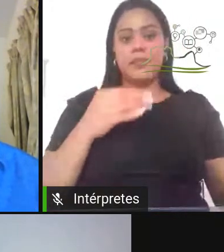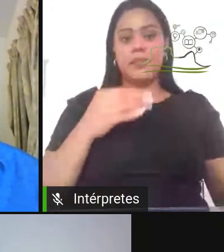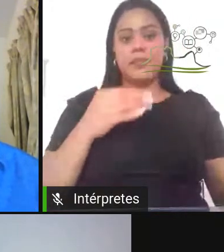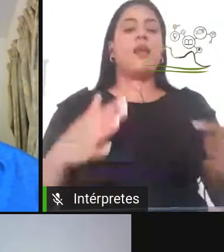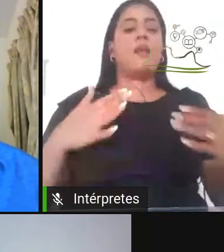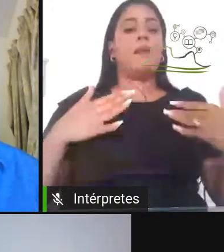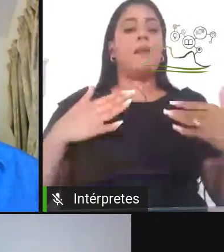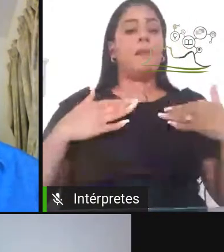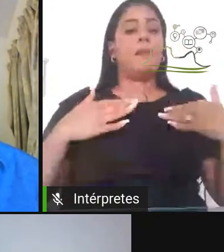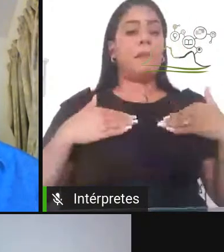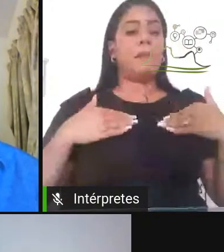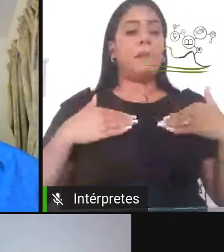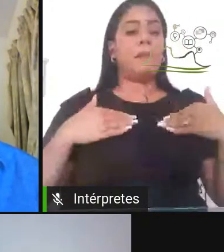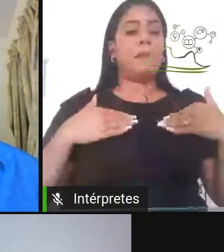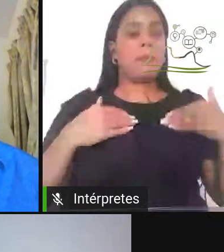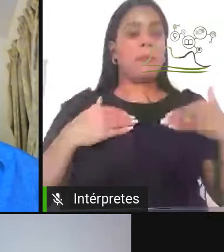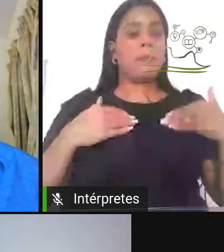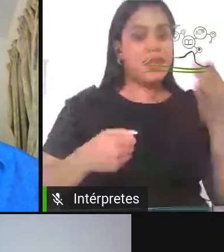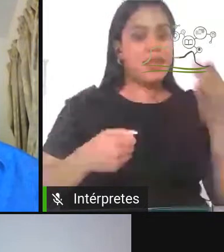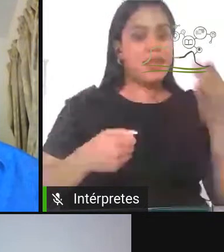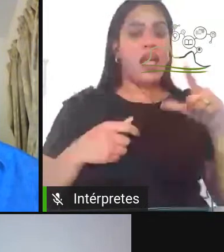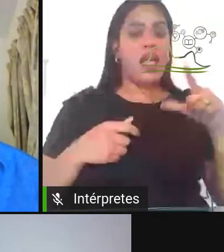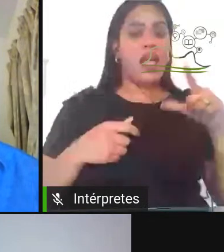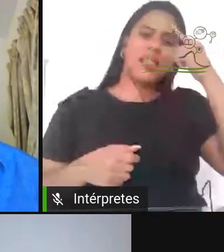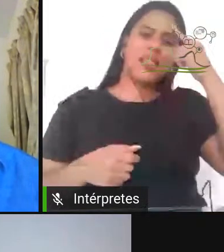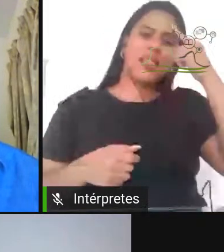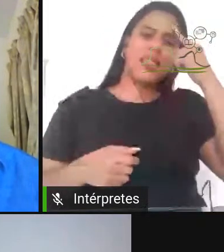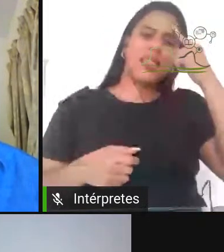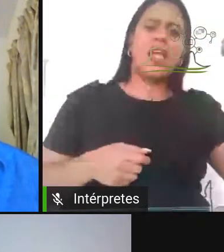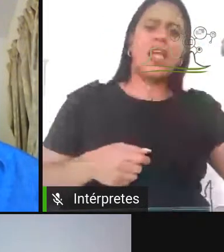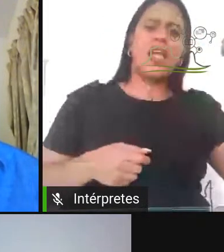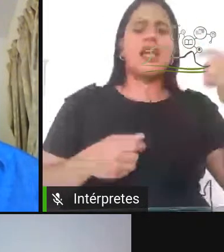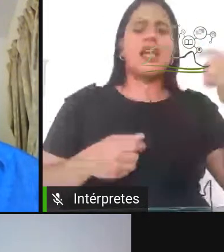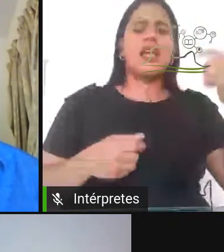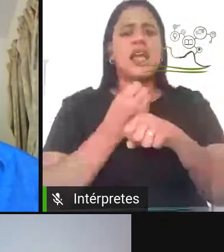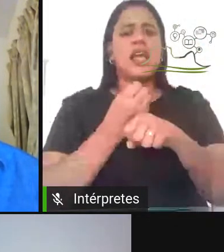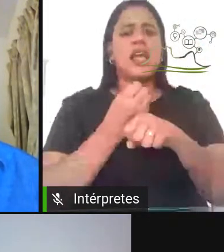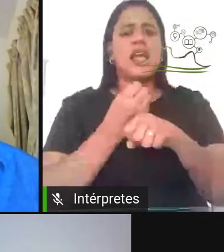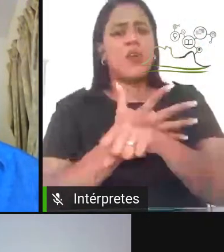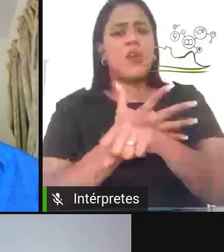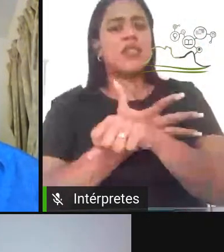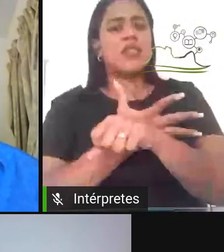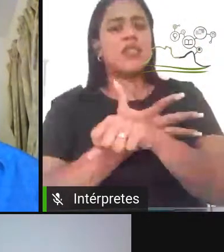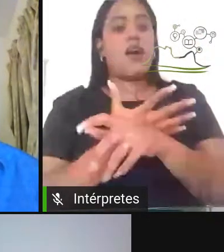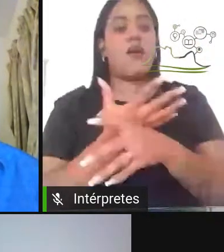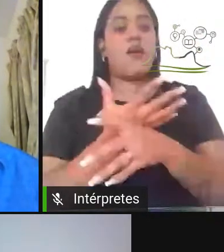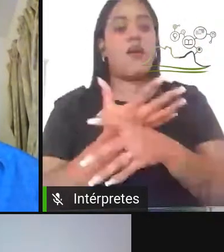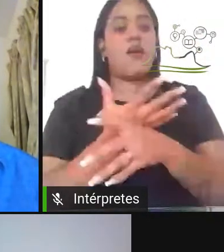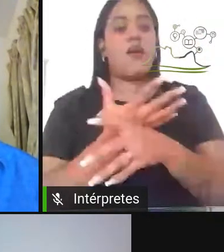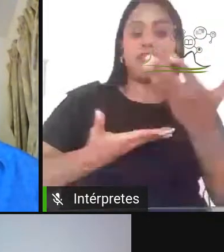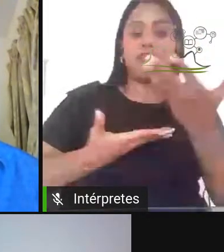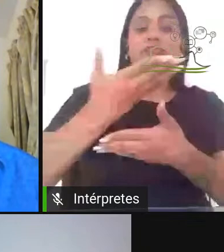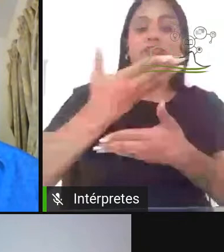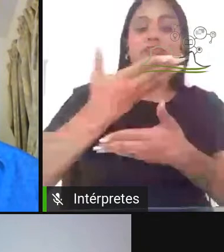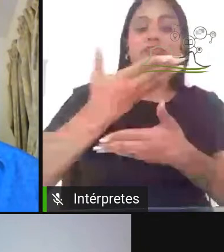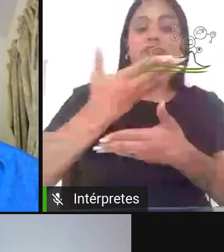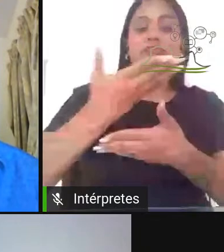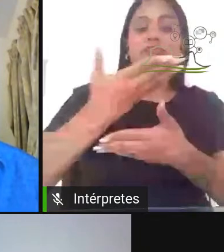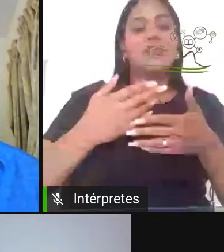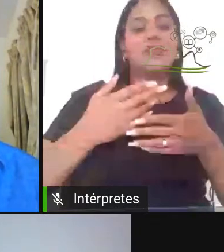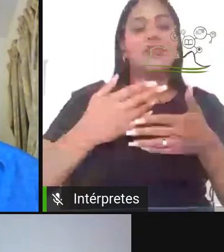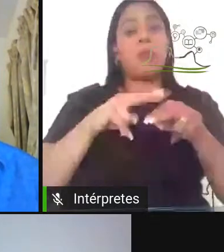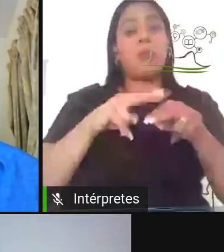emoções para partilhar. Então é realmente esta a necessidade de expressar, a necessidade de partilhar o que tenho dentro de